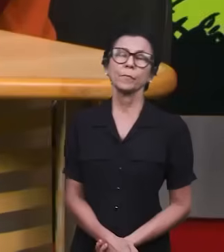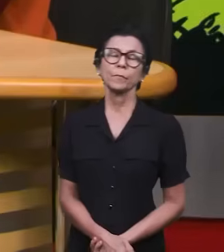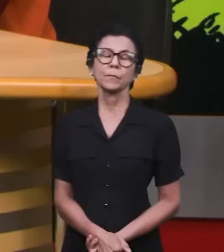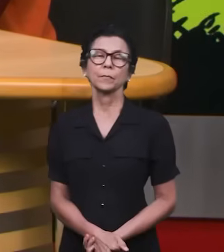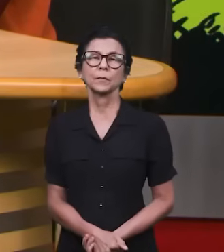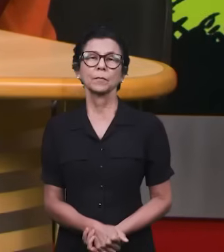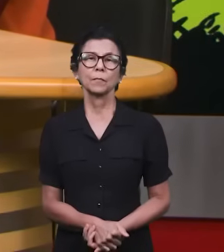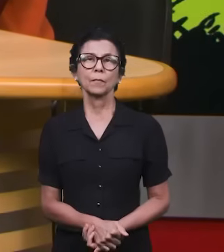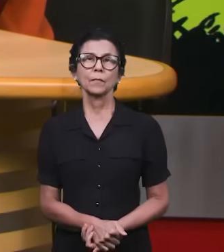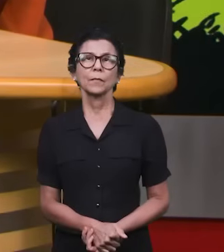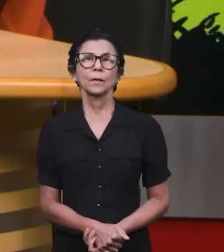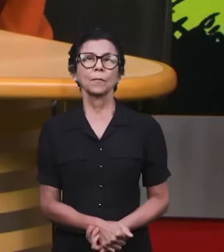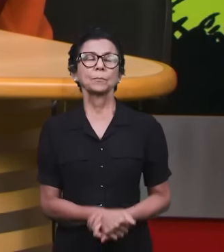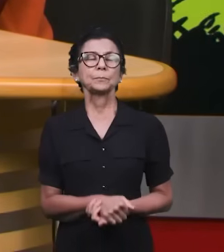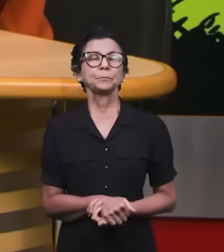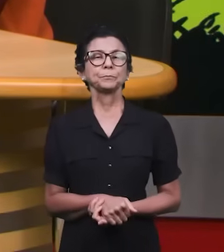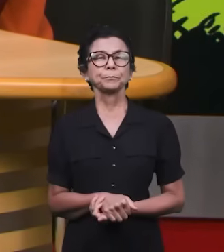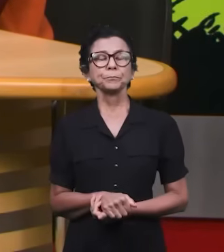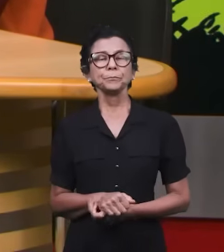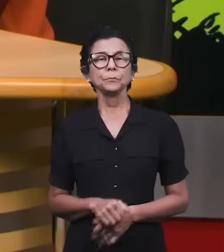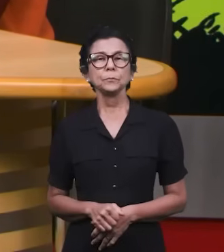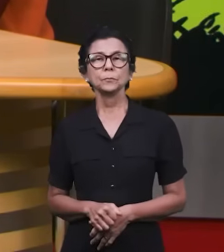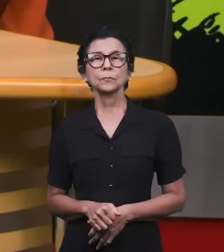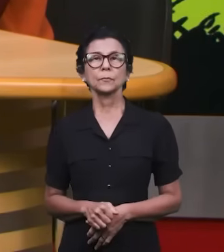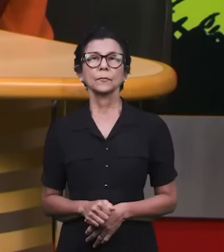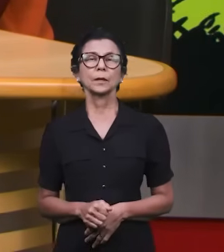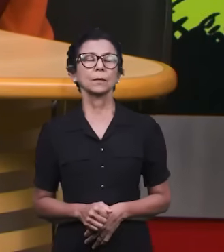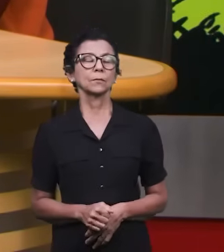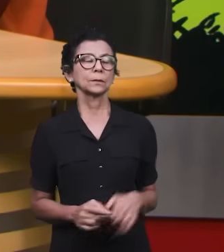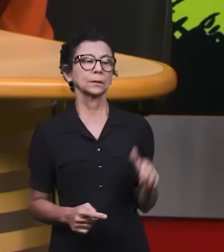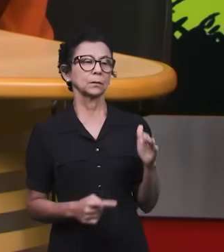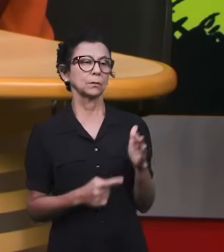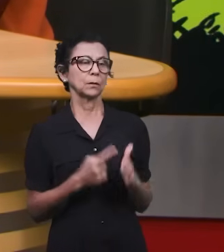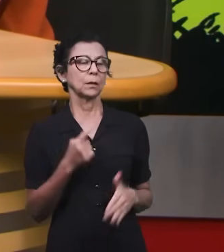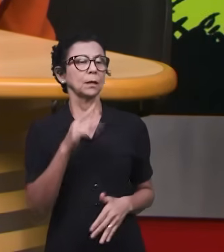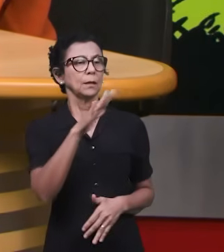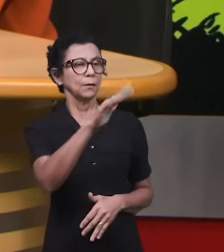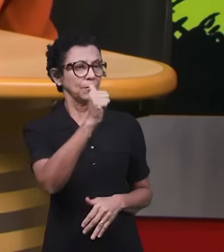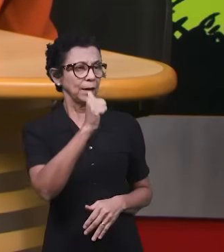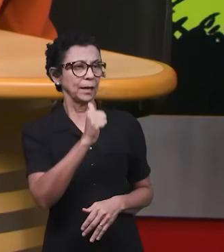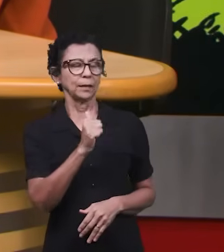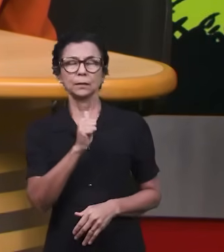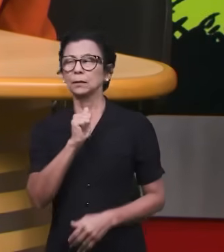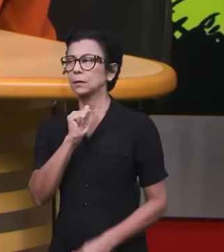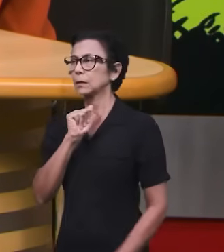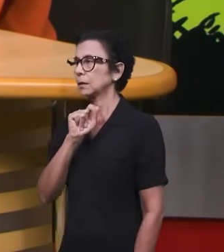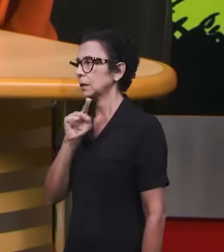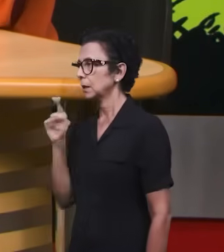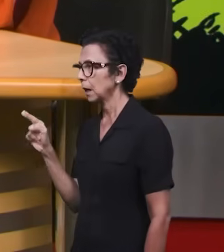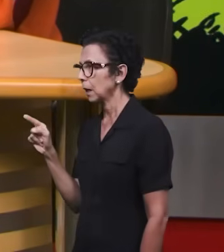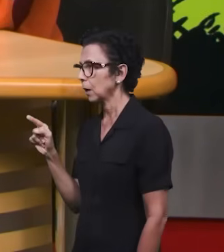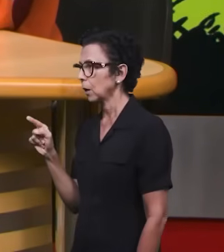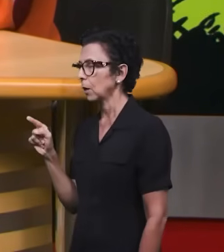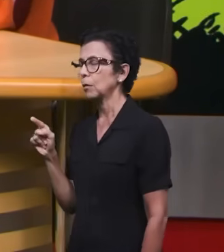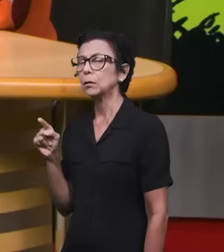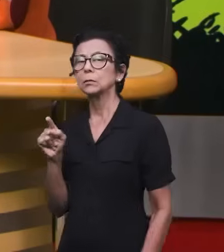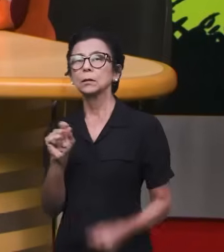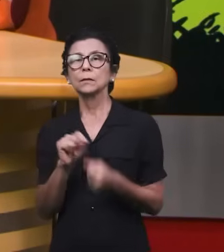acompanhando, eles chamam uma vez, aí as crianças falam que não vão, eles devem desistir? O que eles devem